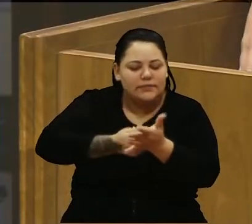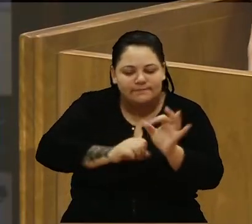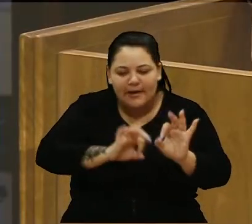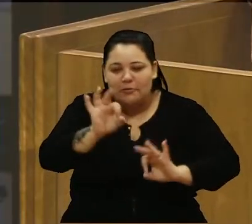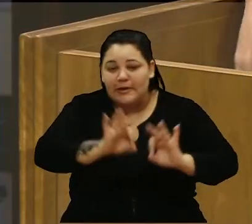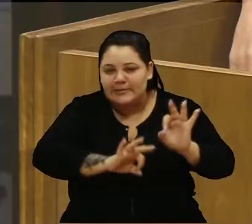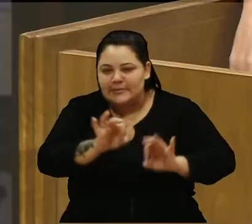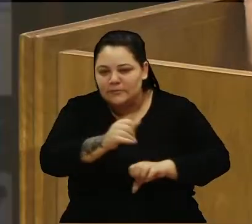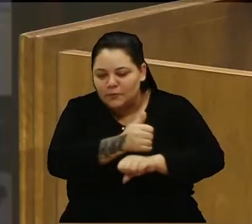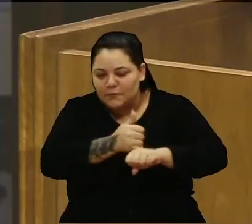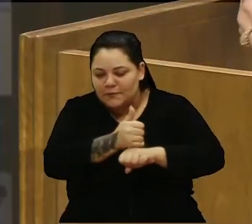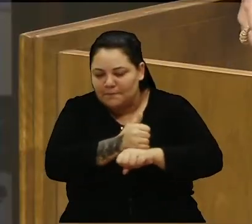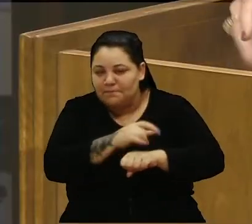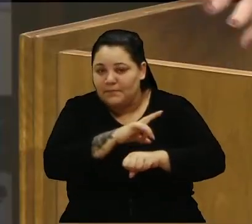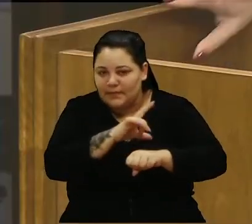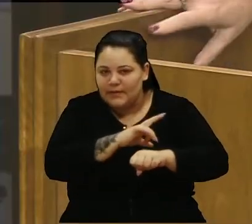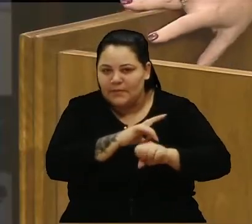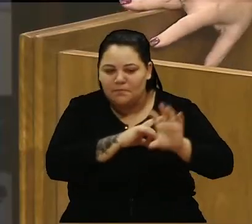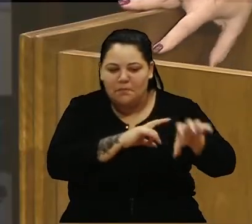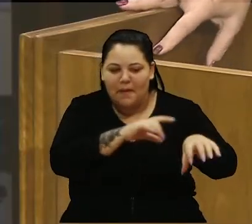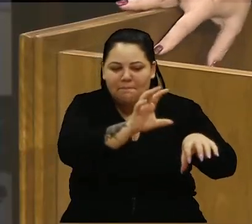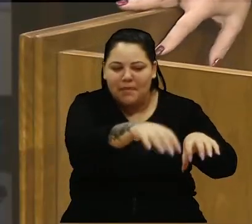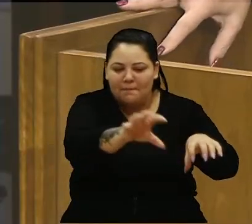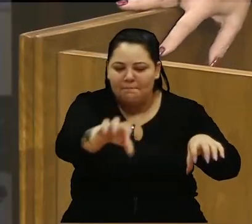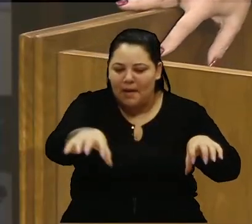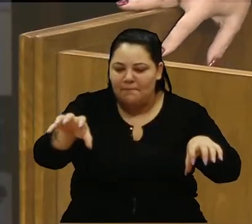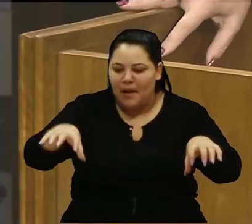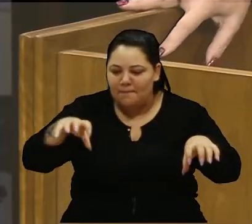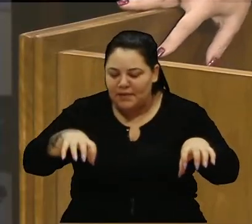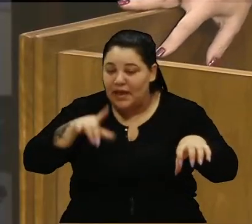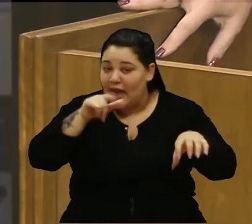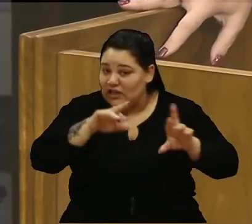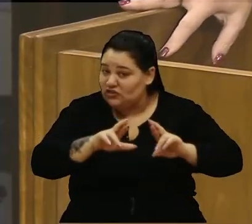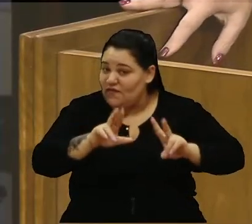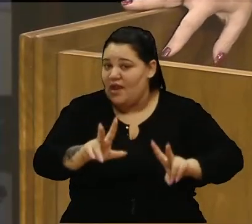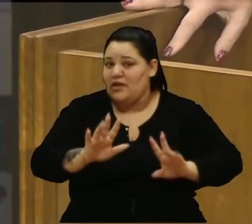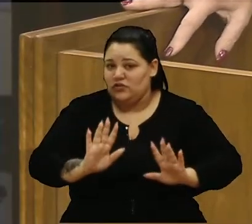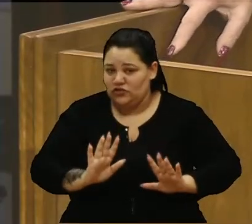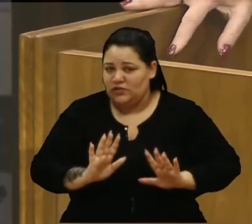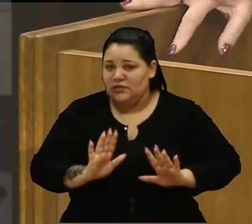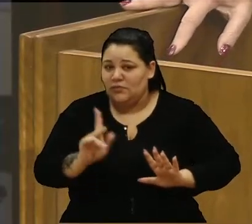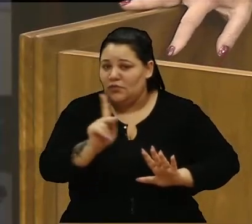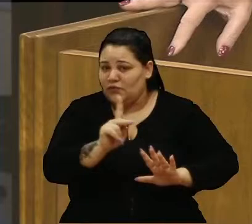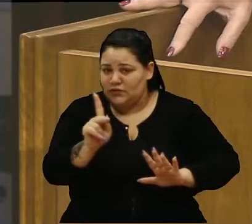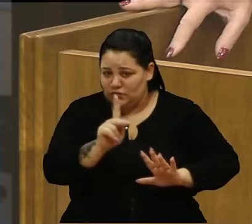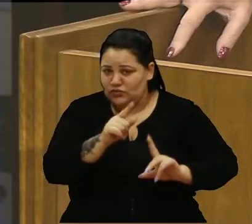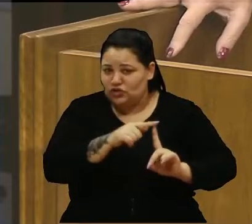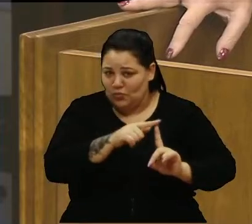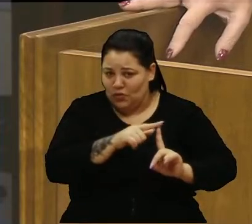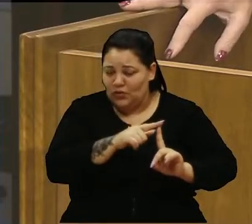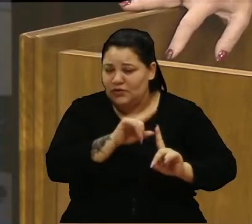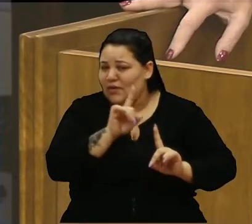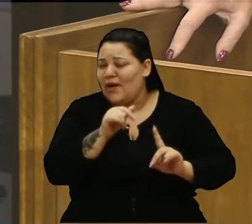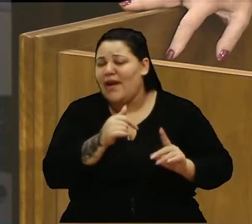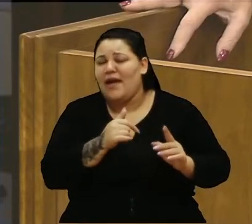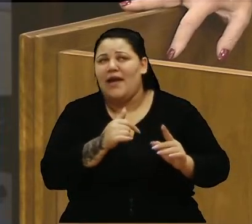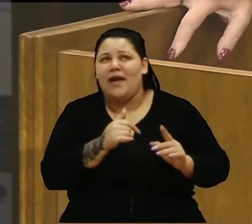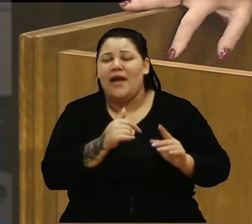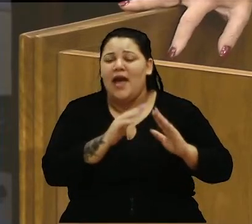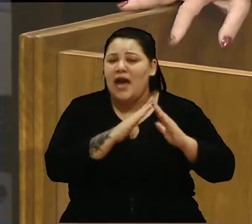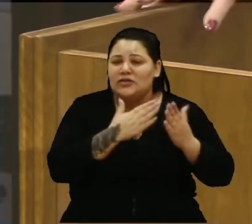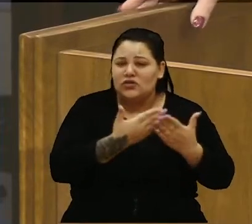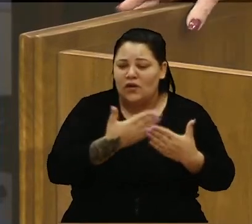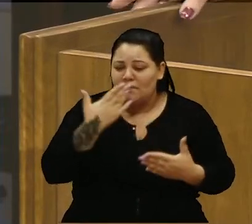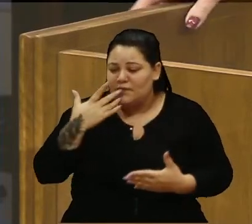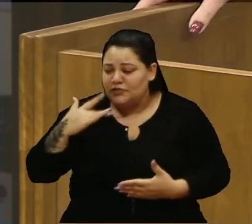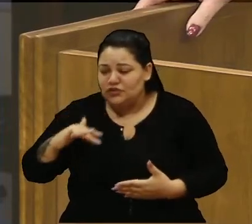categorias. São categorias diferentes, né? Não é por acaso que as escolas infantis estão